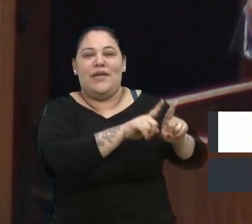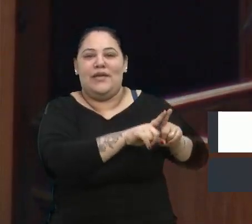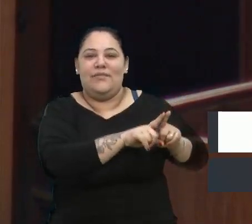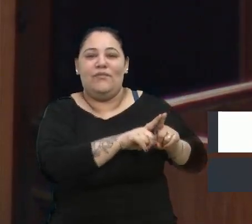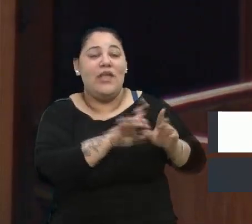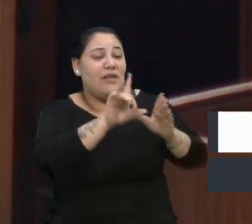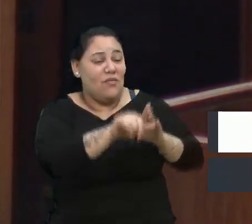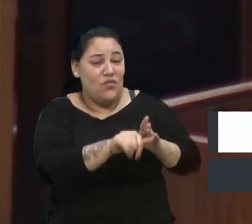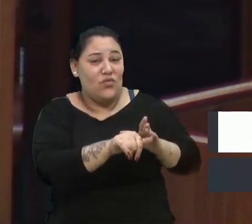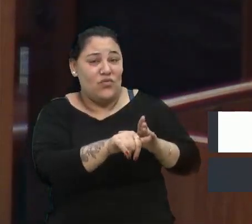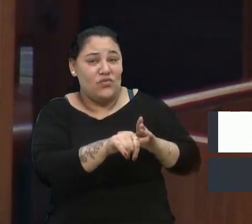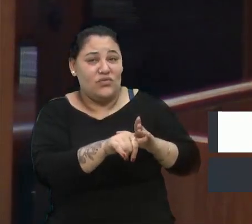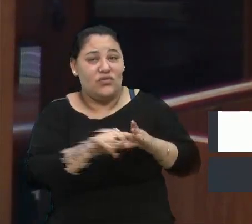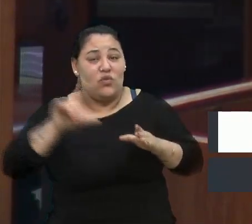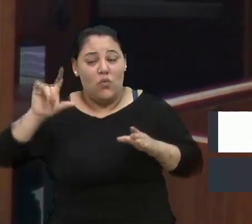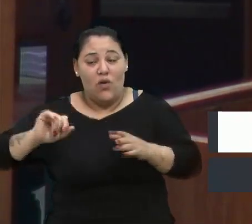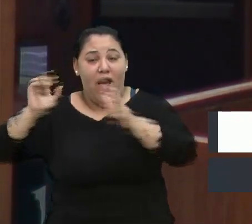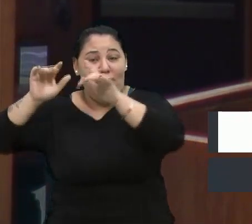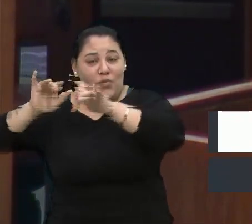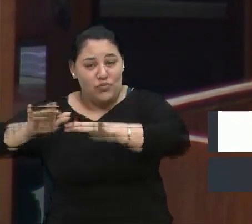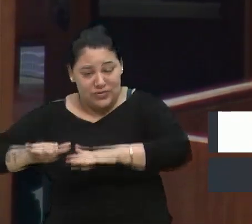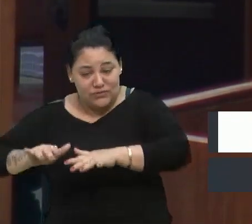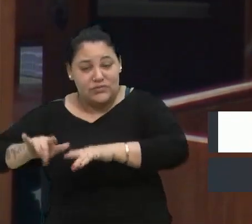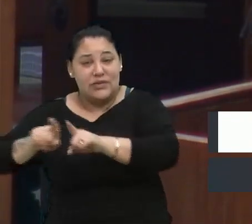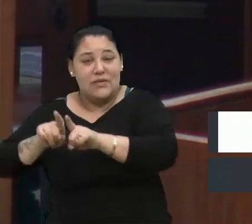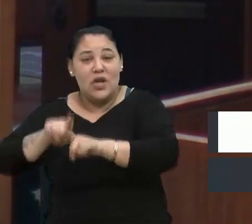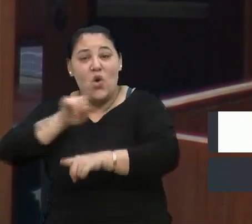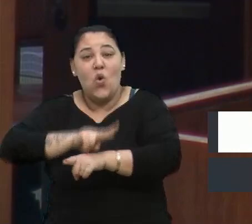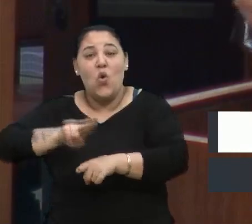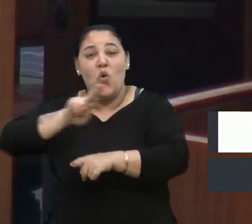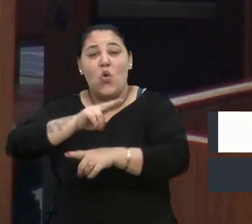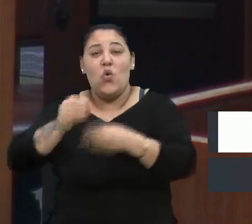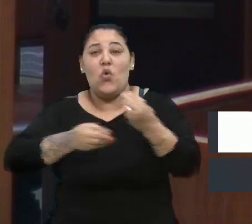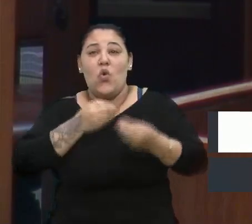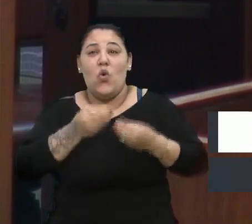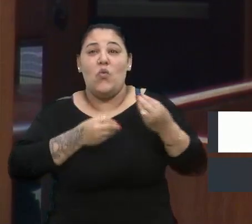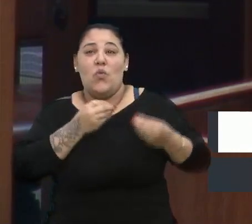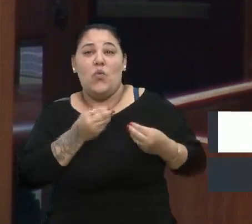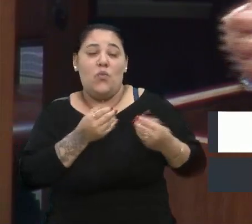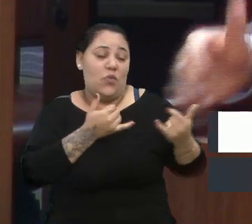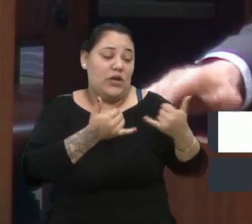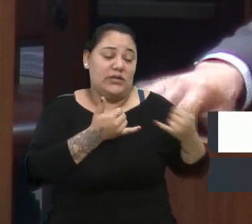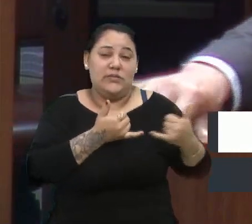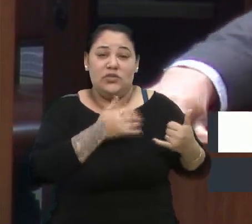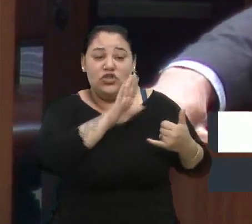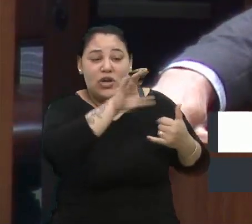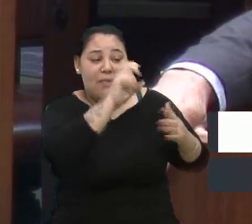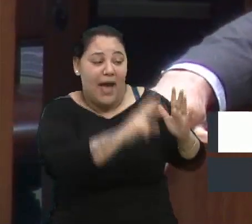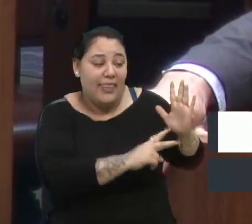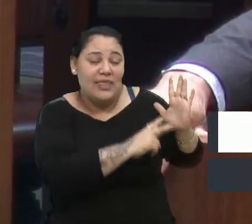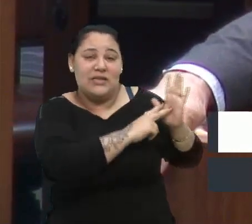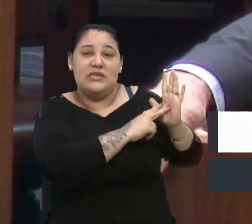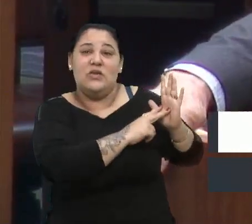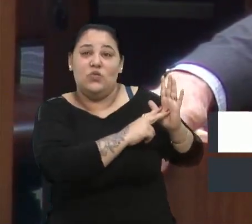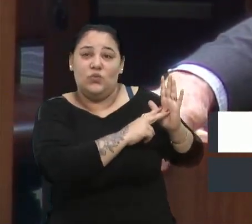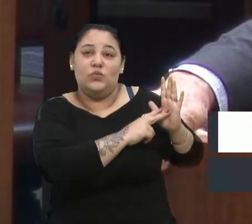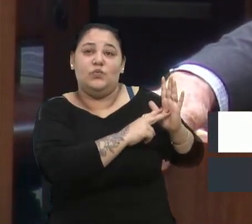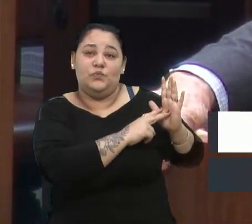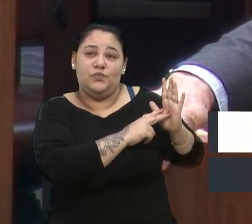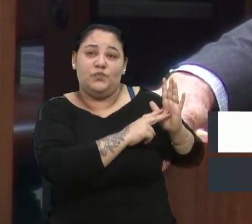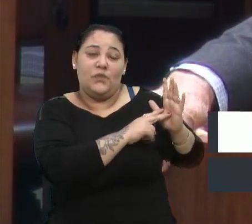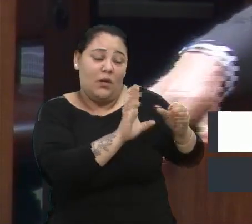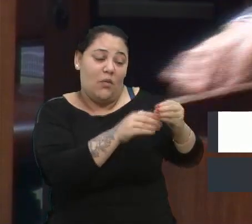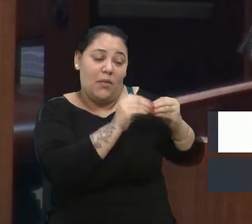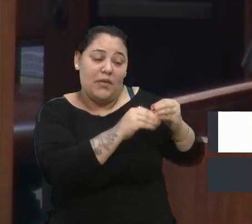usam, e nada contra, usam como noiva para poder atrair cliente para agregar outros